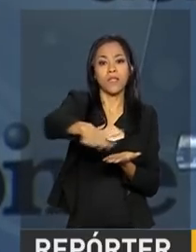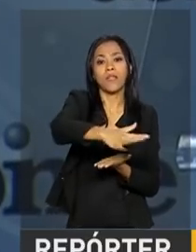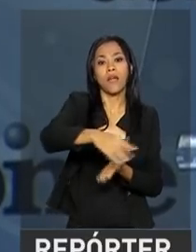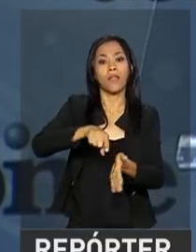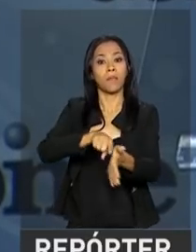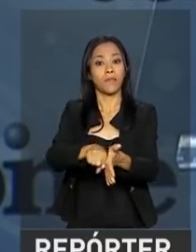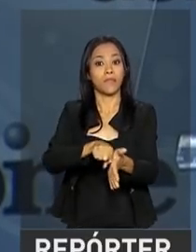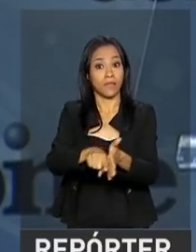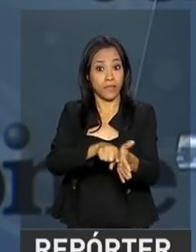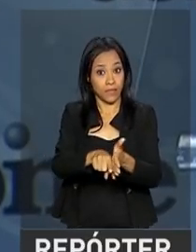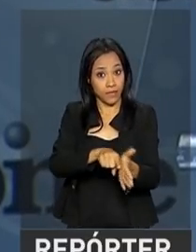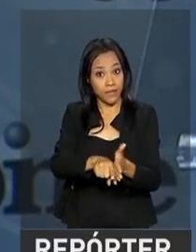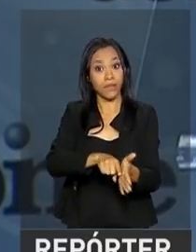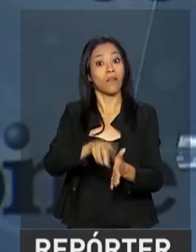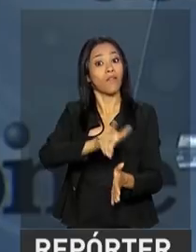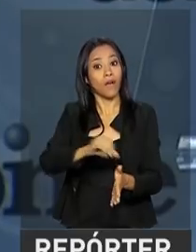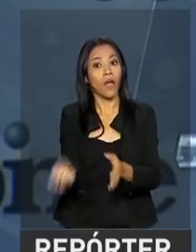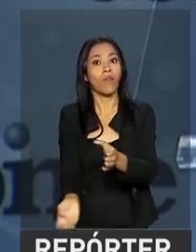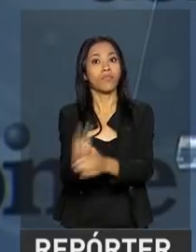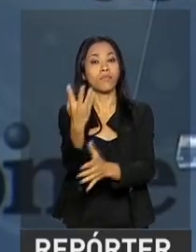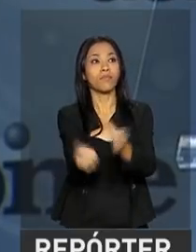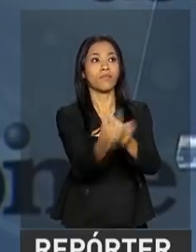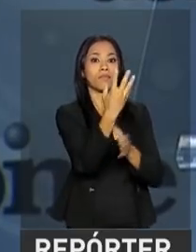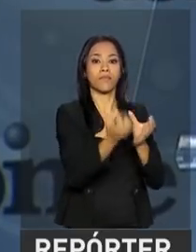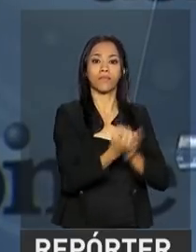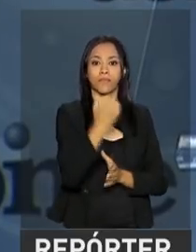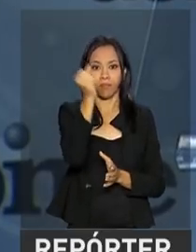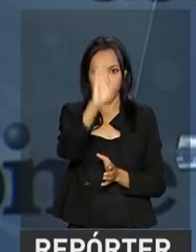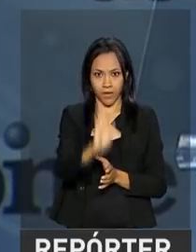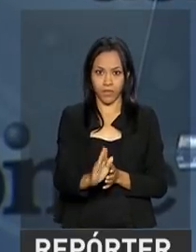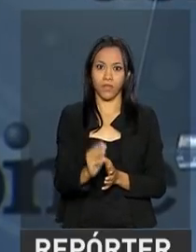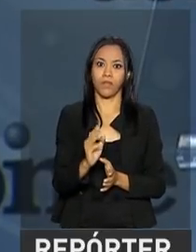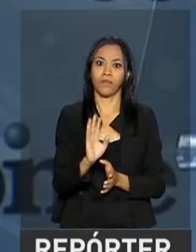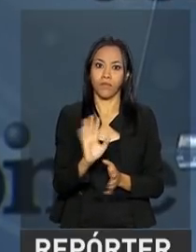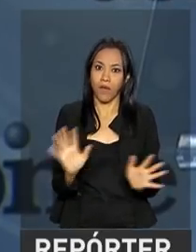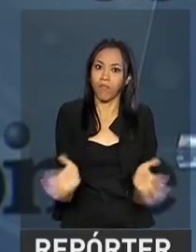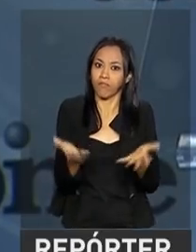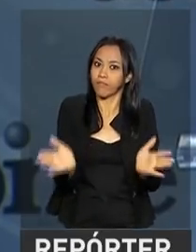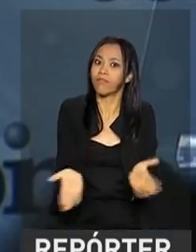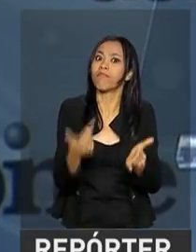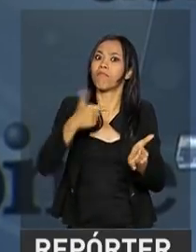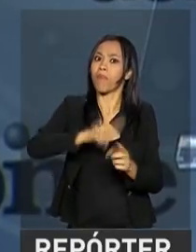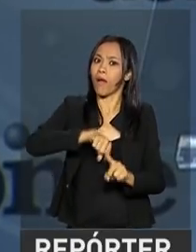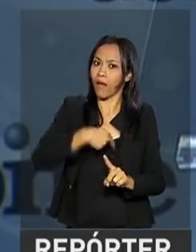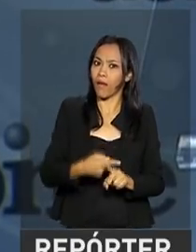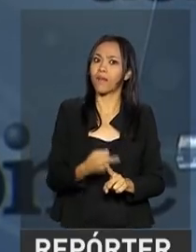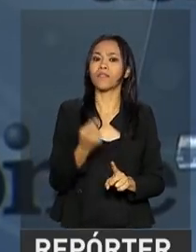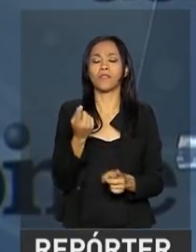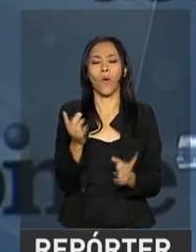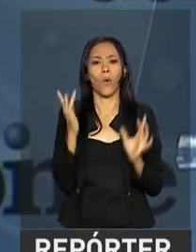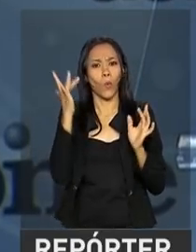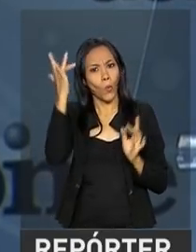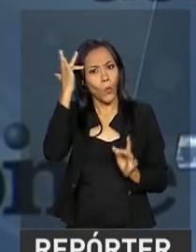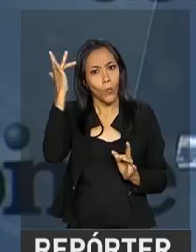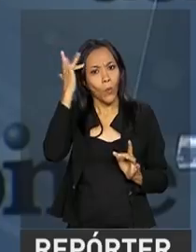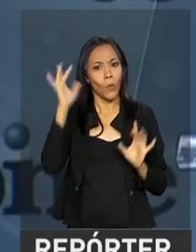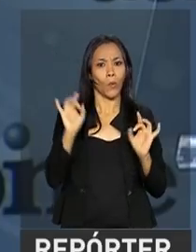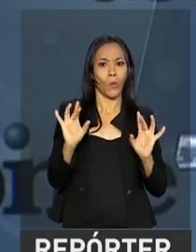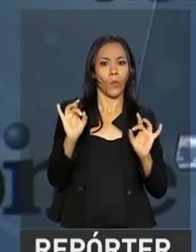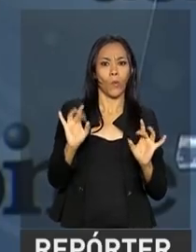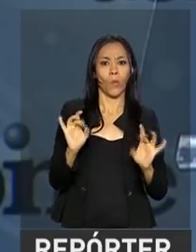aumentaram no nosso país e com isso nós vamos ganhar mais qualidade naqueles que são nossos